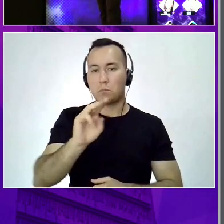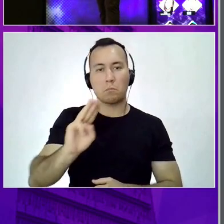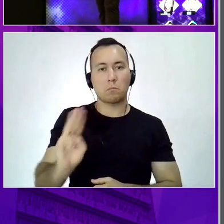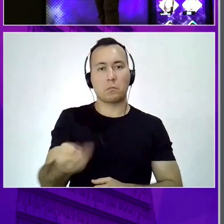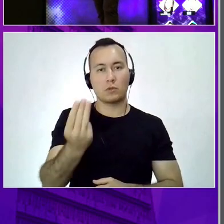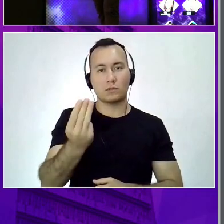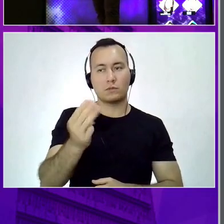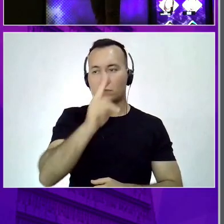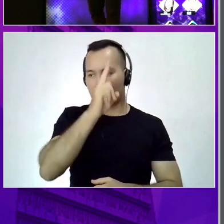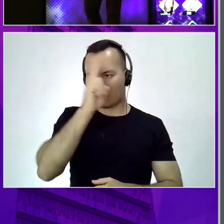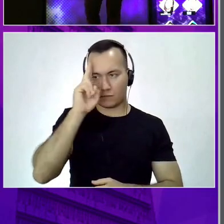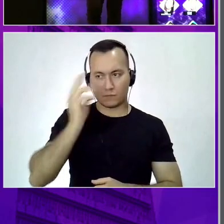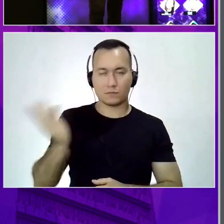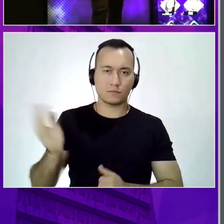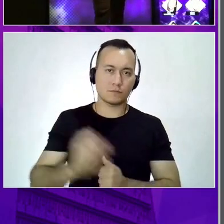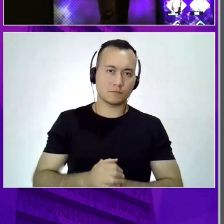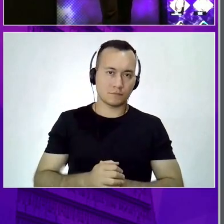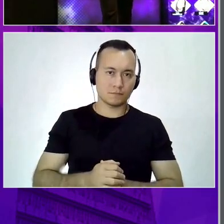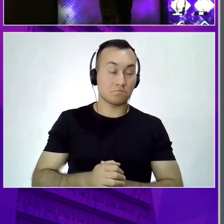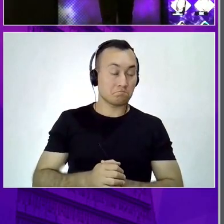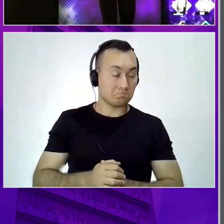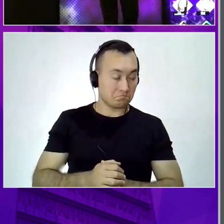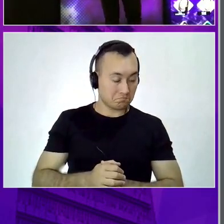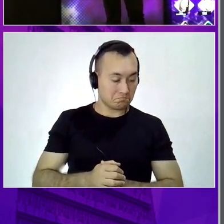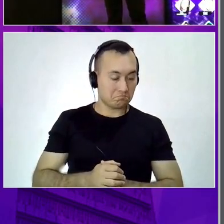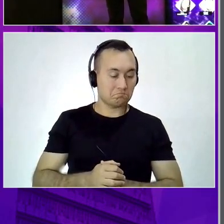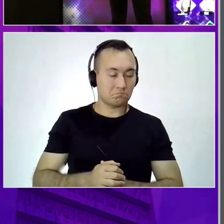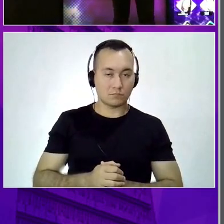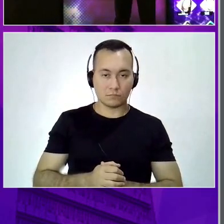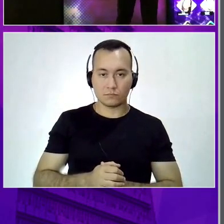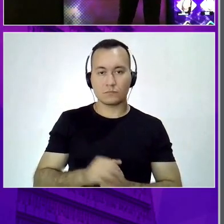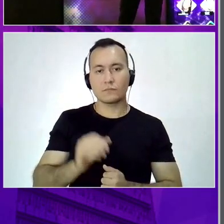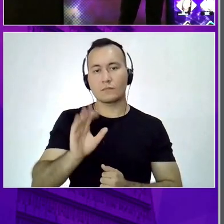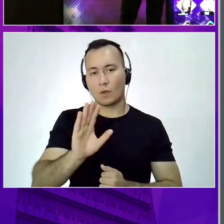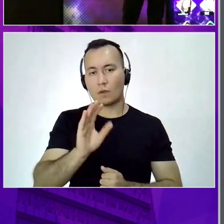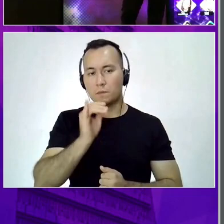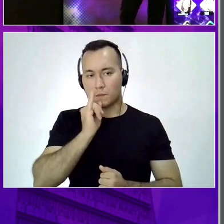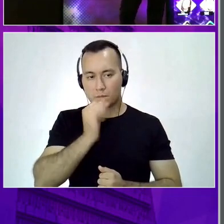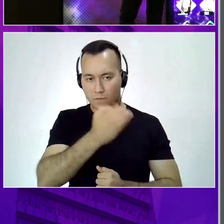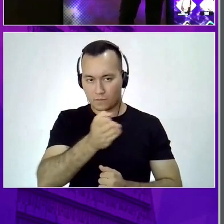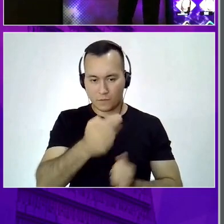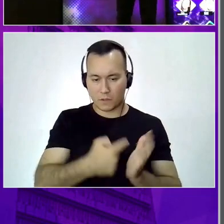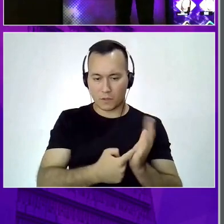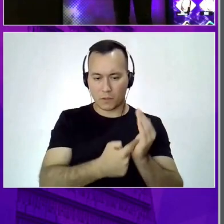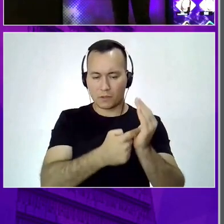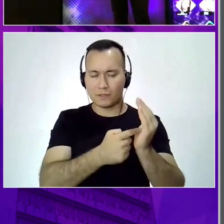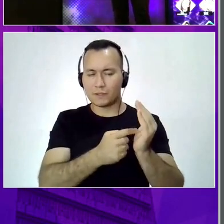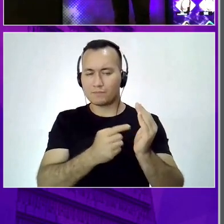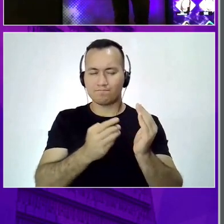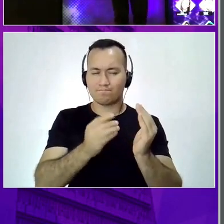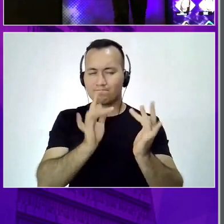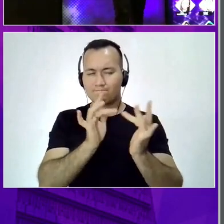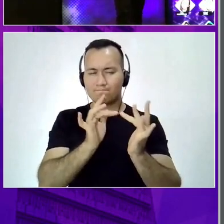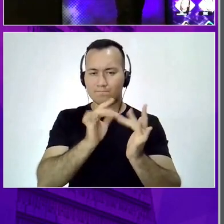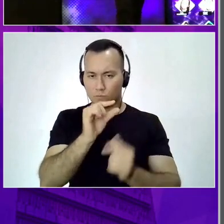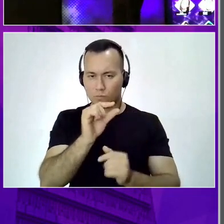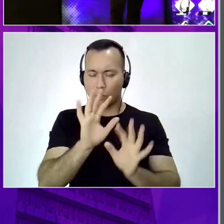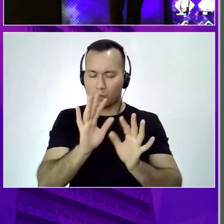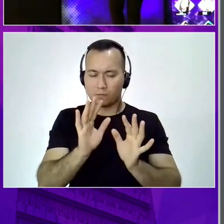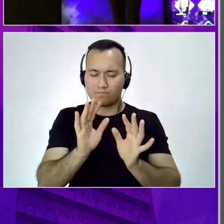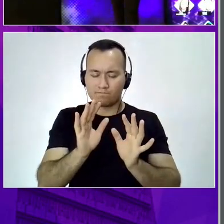aqui, principalmente para quem é menos de tecnologia, para a gente tentar explicar de uma forma bem